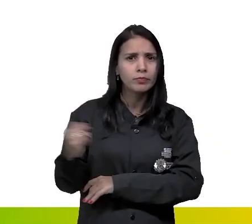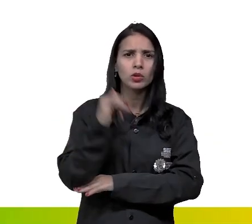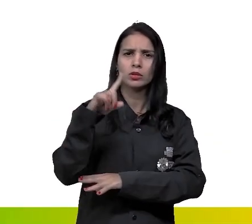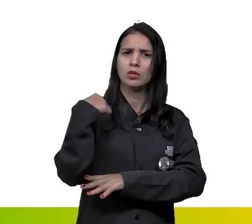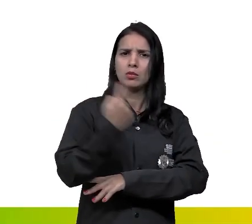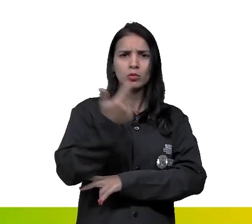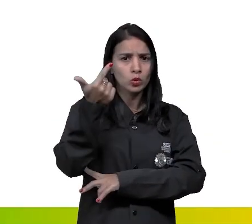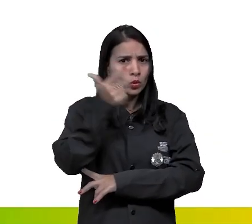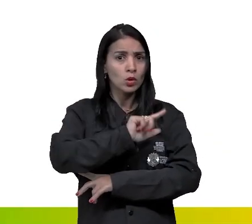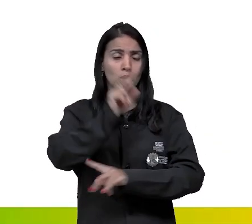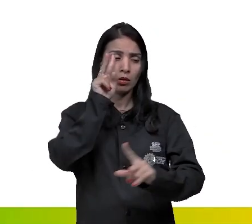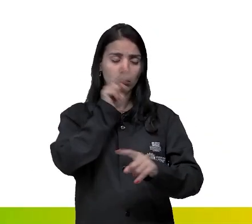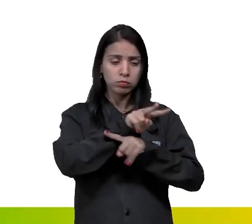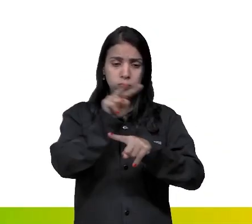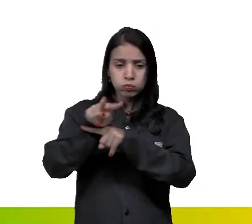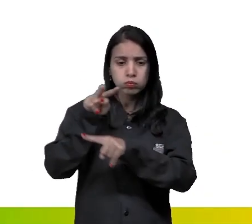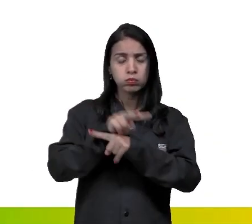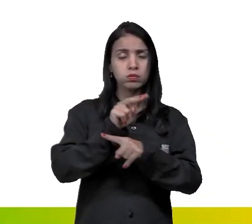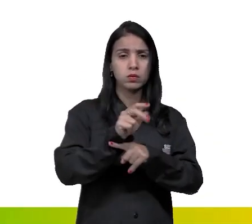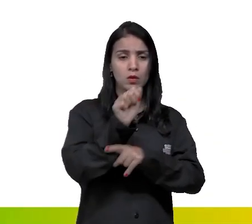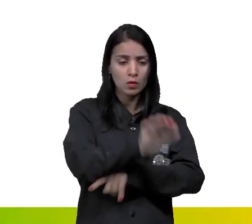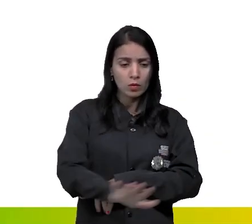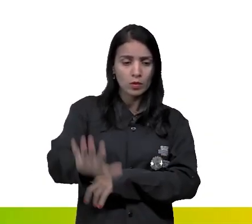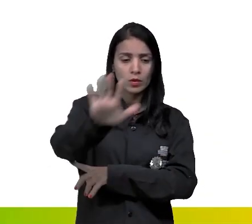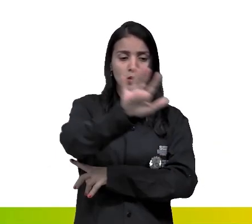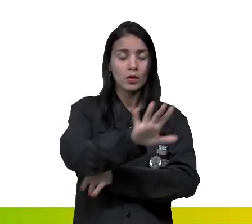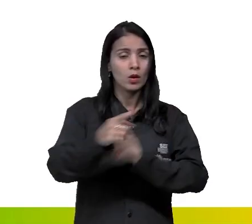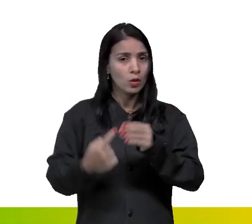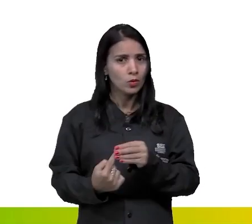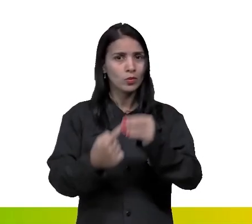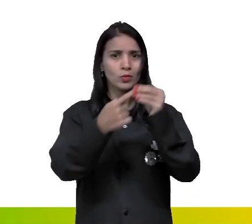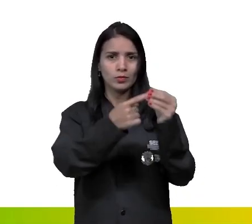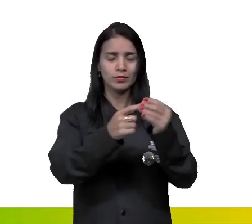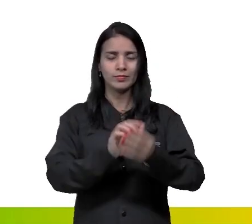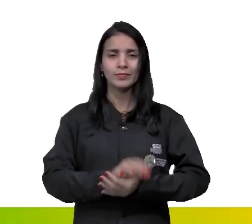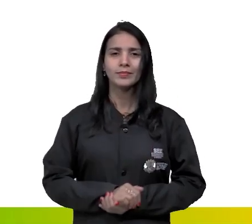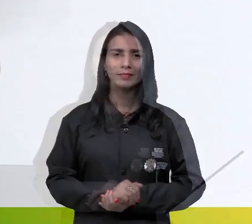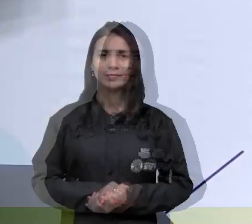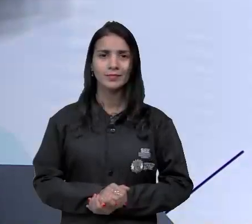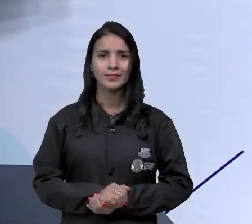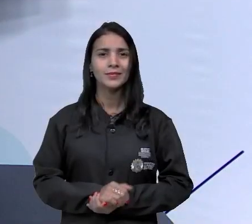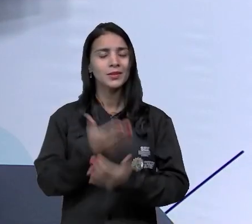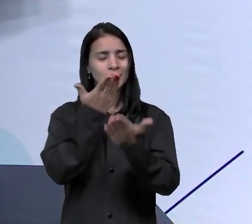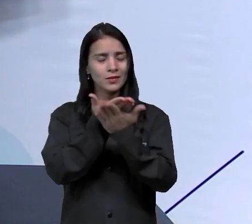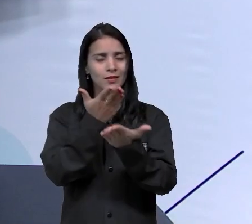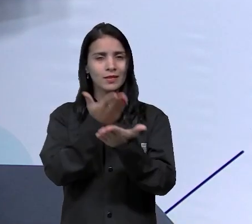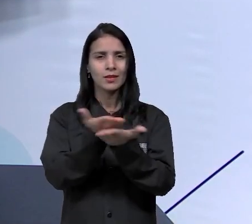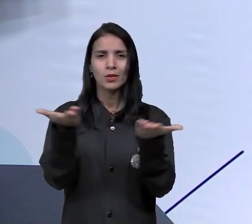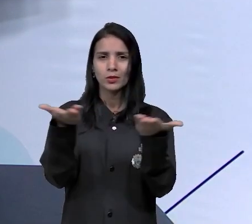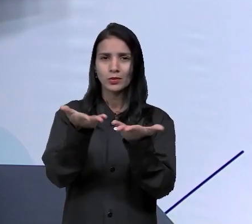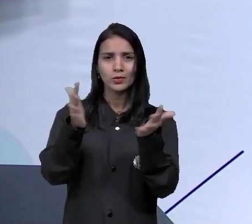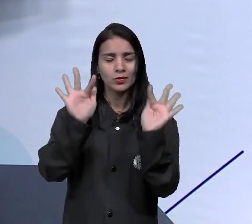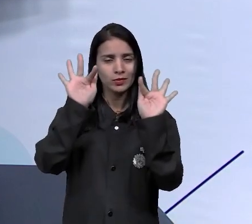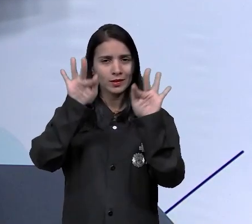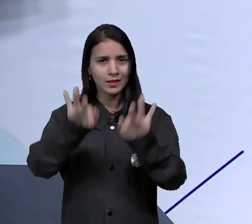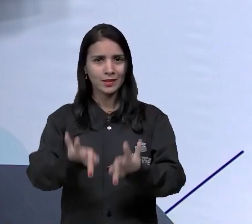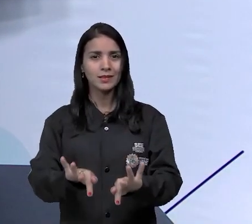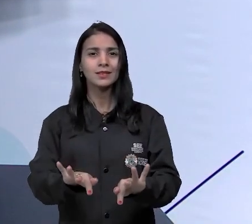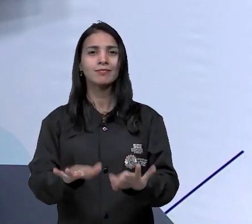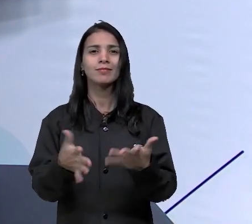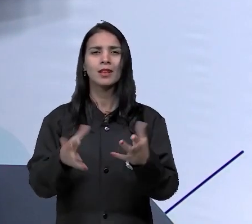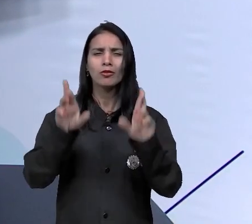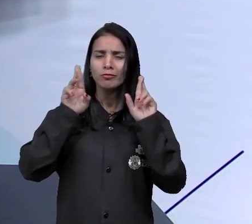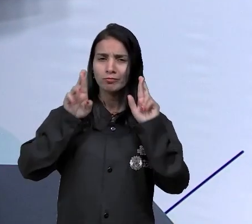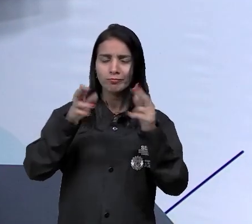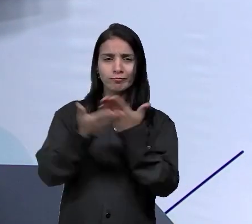conservação desses ecossistemas únicos, ok? Essa foi a nossa aula de hoje, pessoal. Eu espero muito que